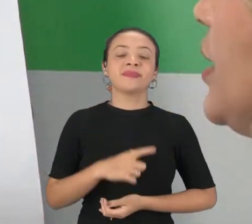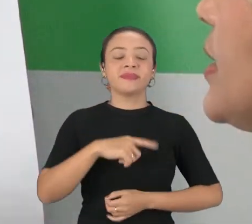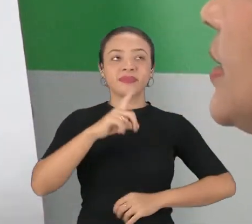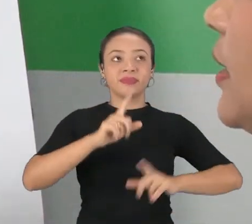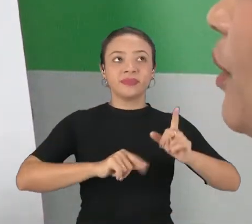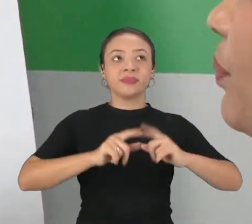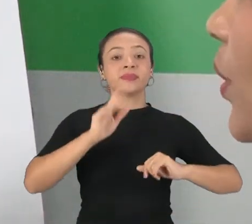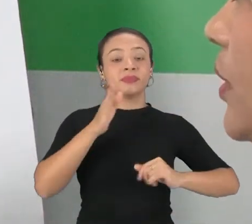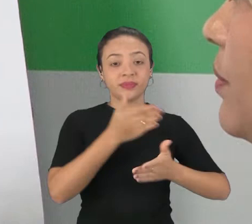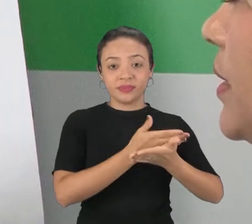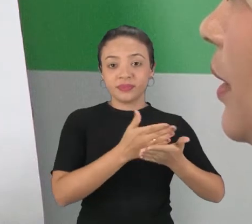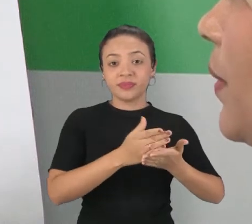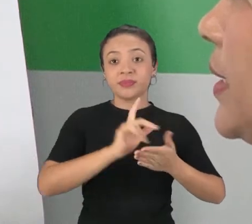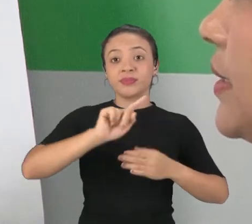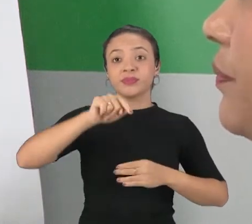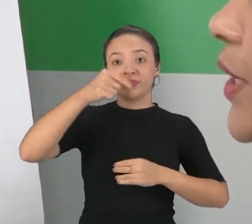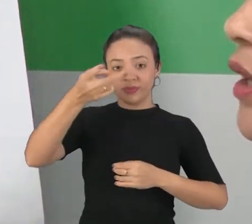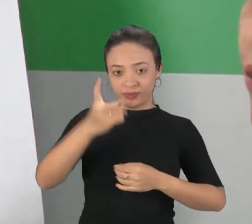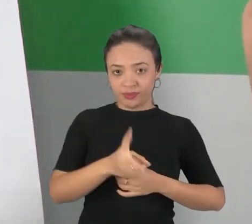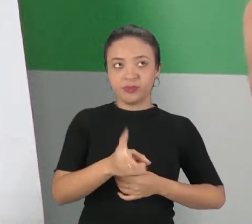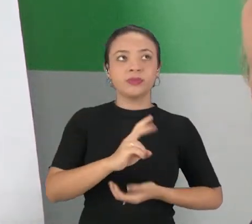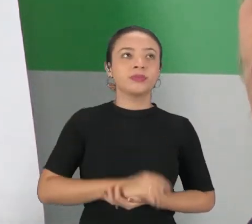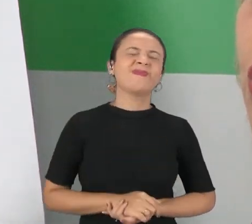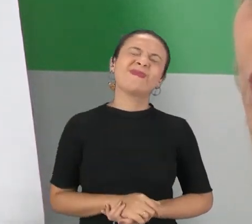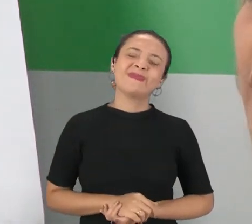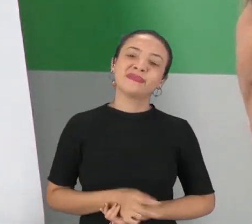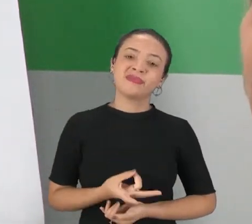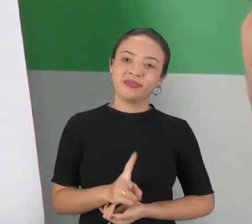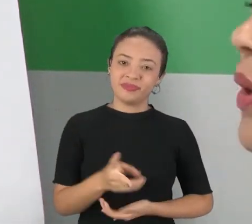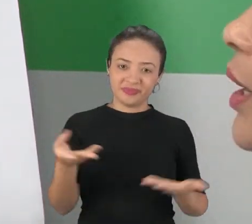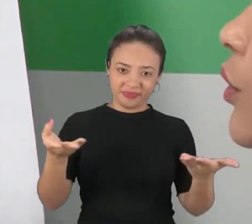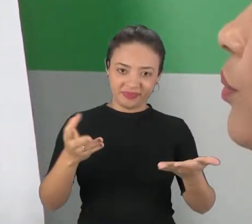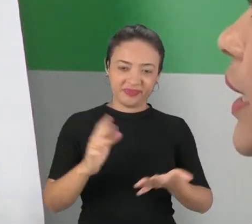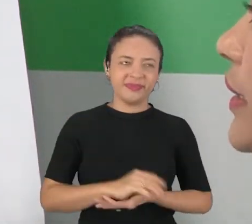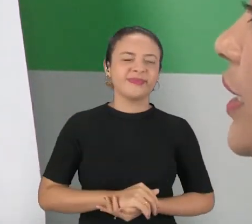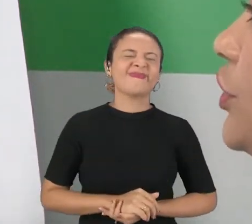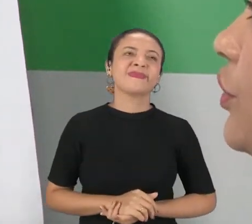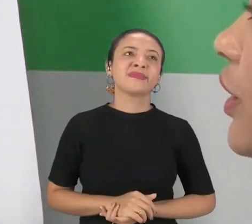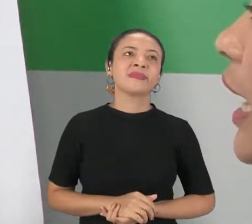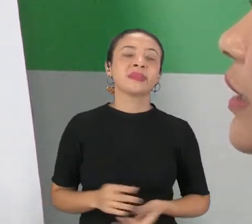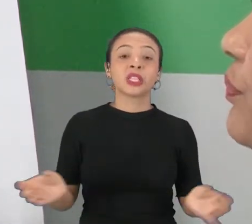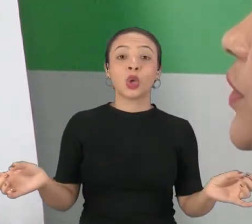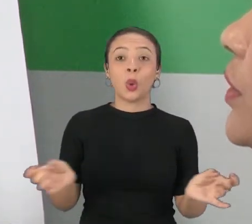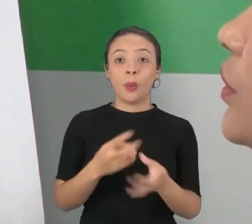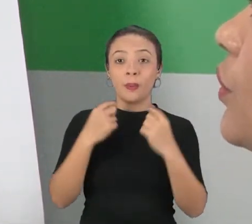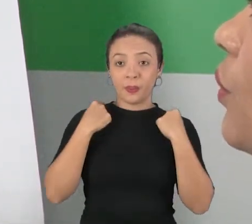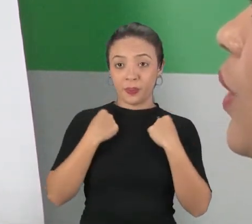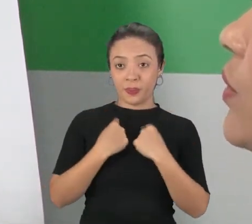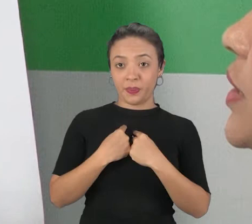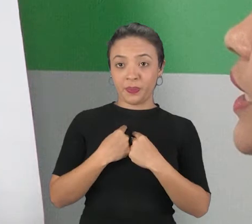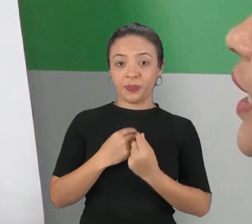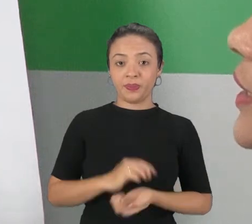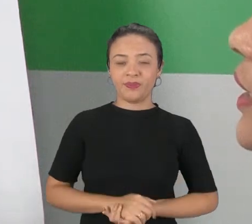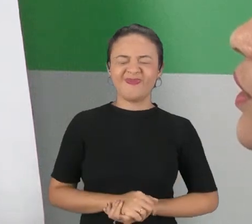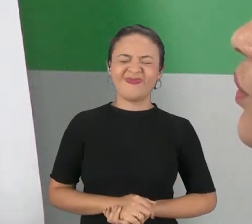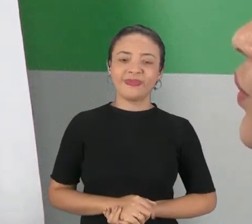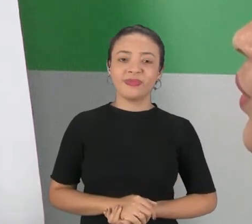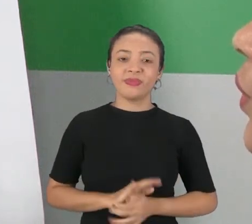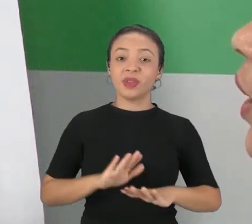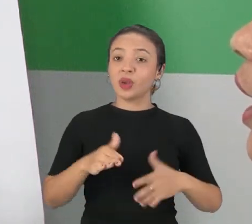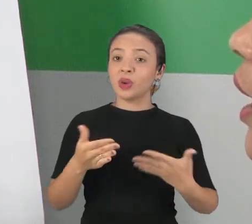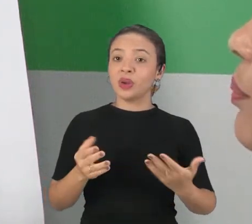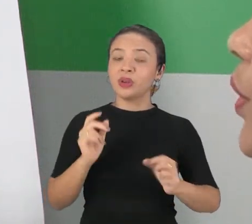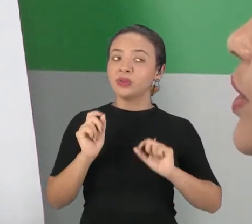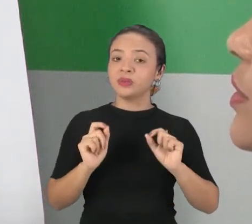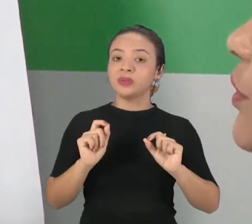estrela que já está iniciando a próxima sequência vamos continuar então completar este colar qual será